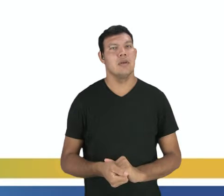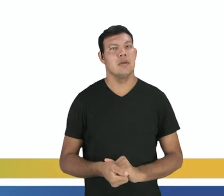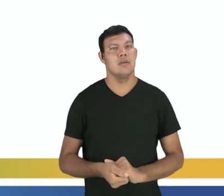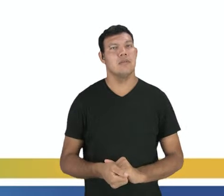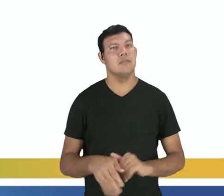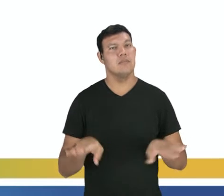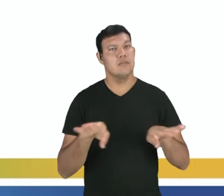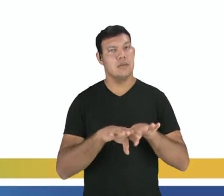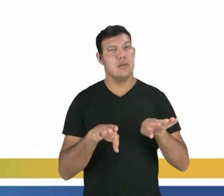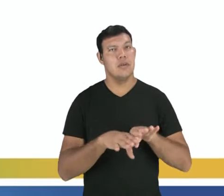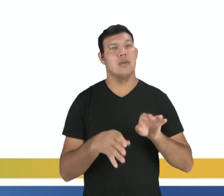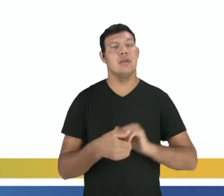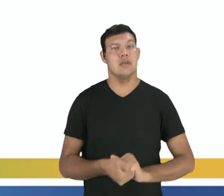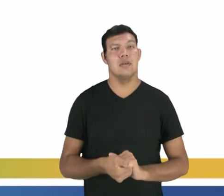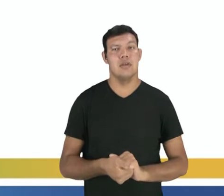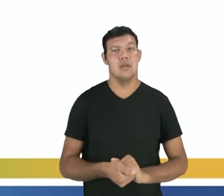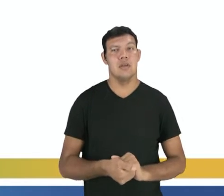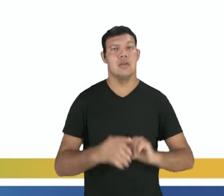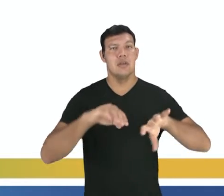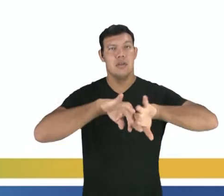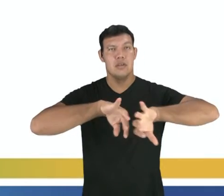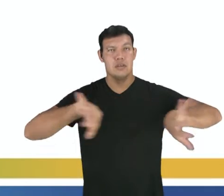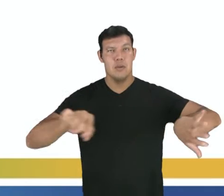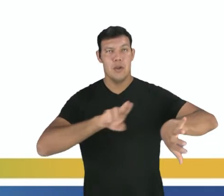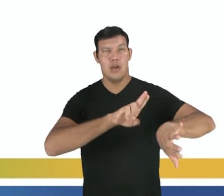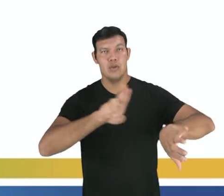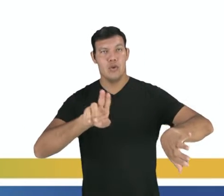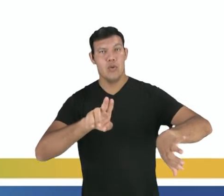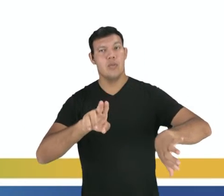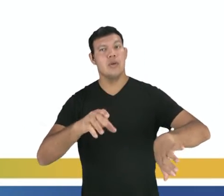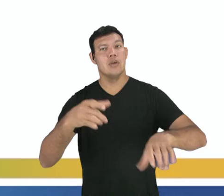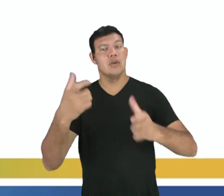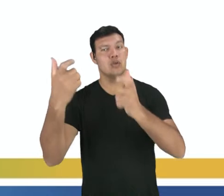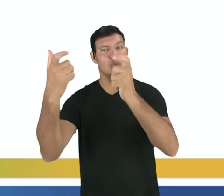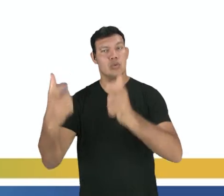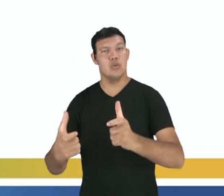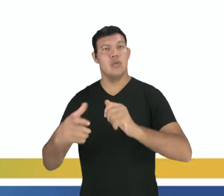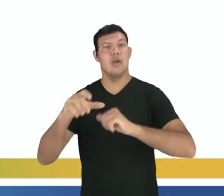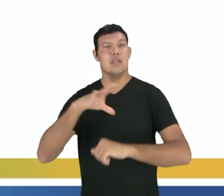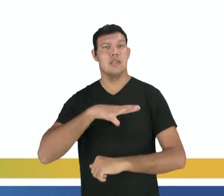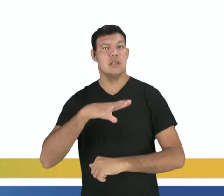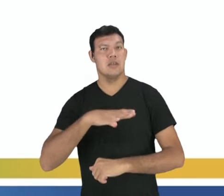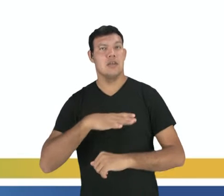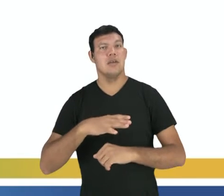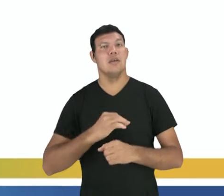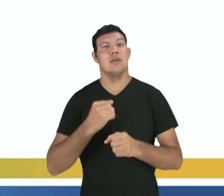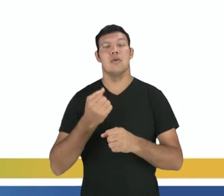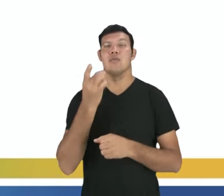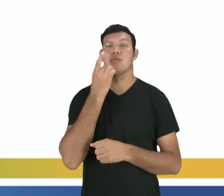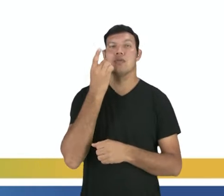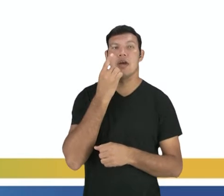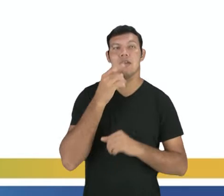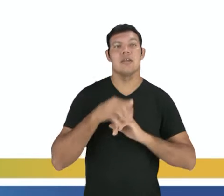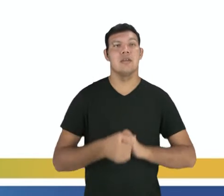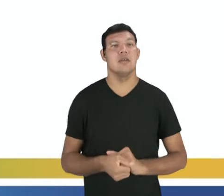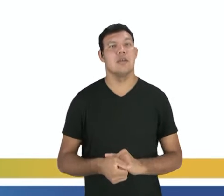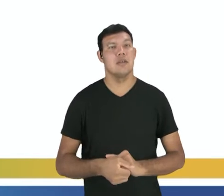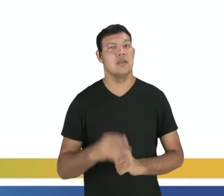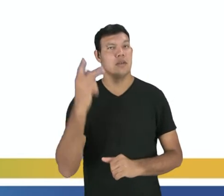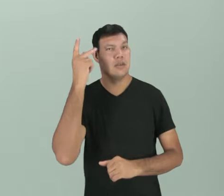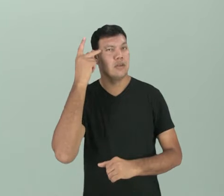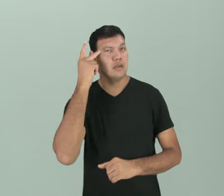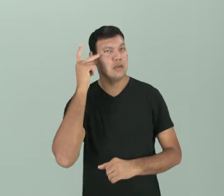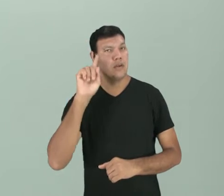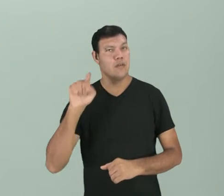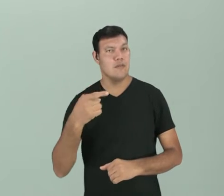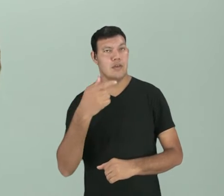Para separar o nome do lugar nas datas, por exemplo, São Paulo, 21 de novembro de 2004, Rio Branco, Acre,